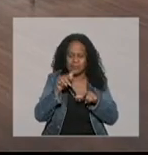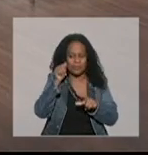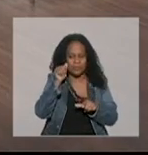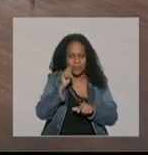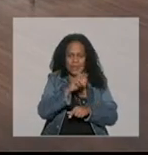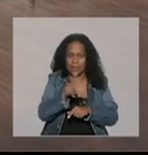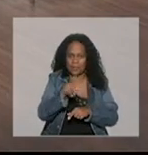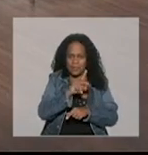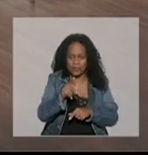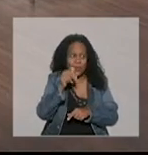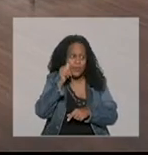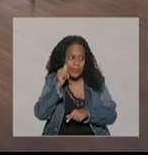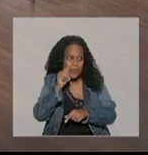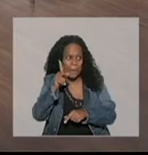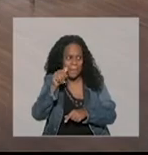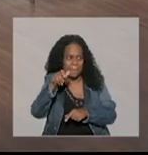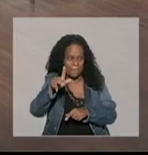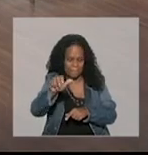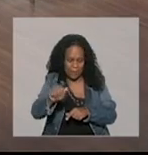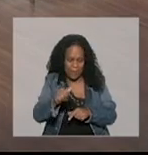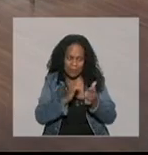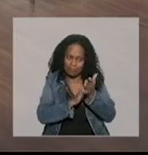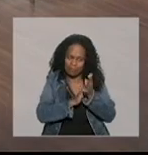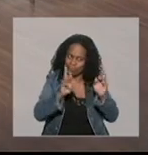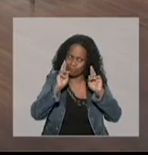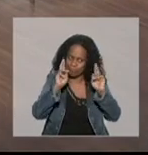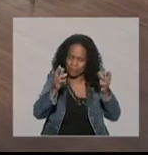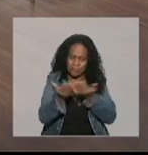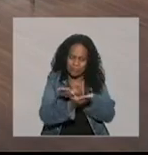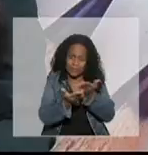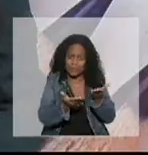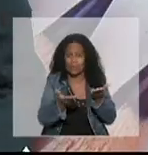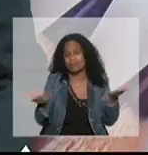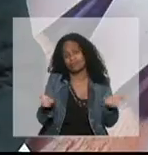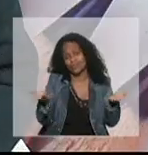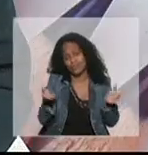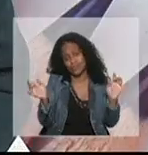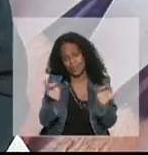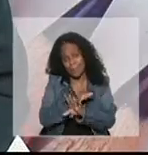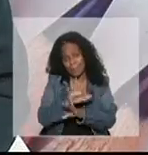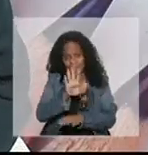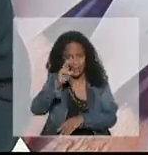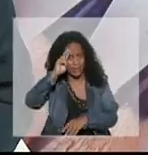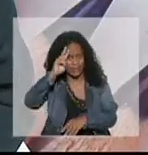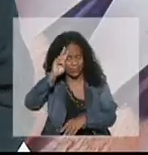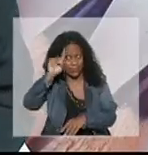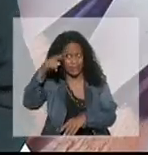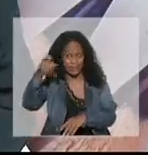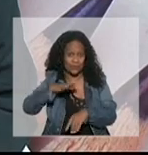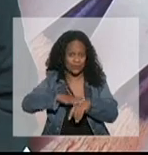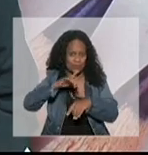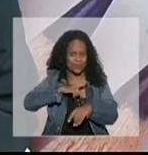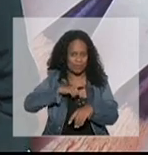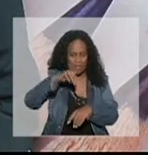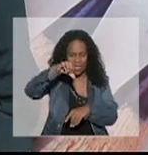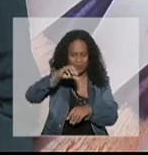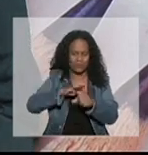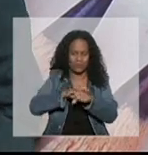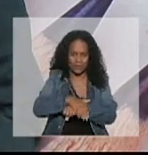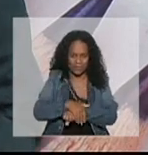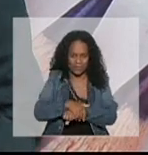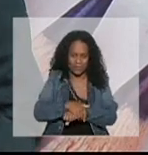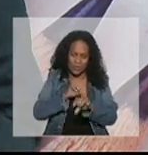também, obrigada, professora Ângela. Muito obrigada, Paulinha, parabéns e sucesso. O nosso programa fica por aqui, mas na segunda-feira que vem